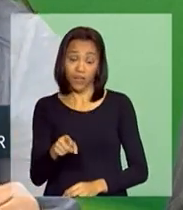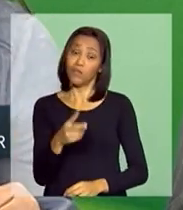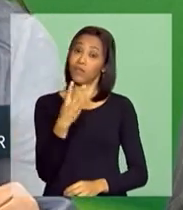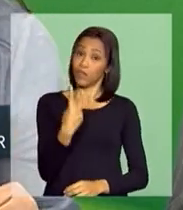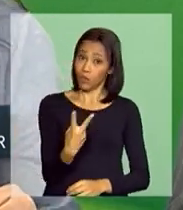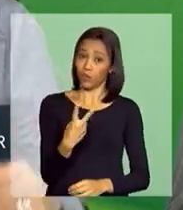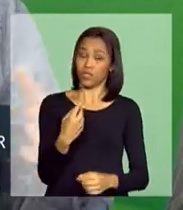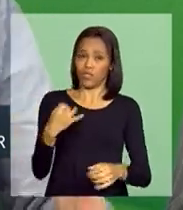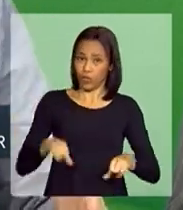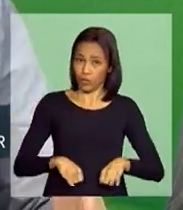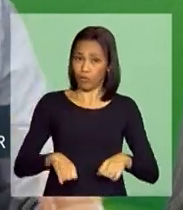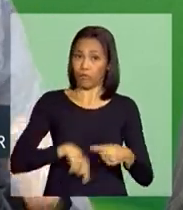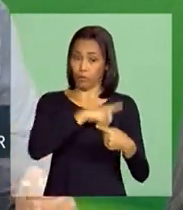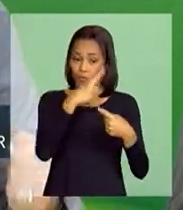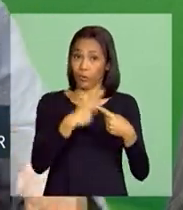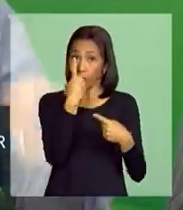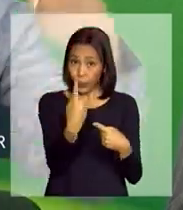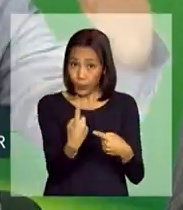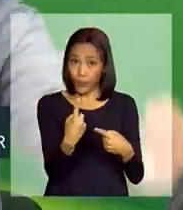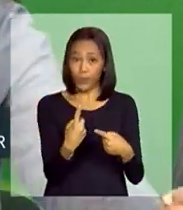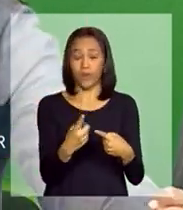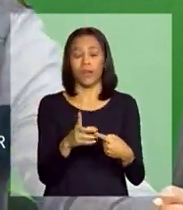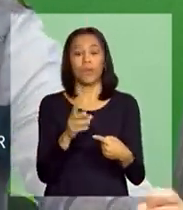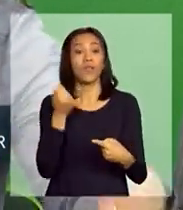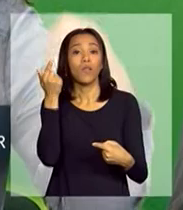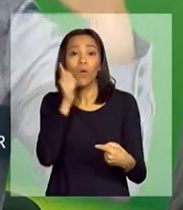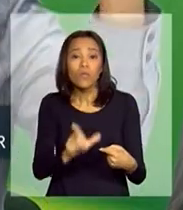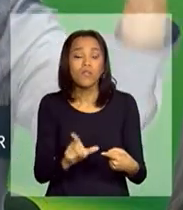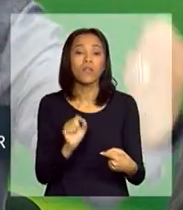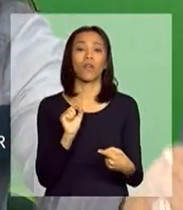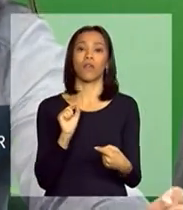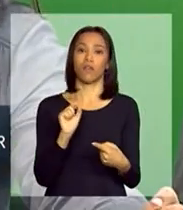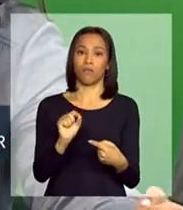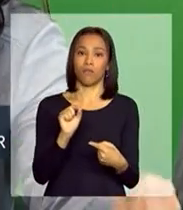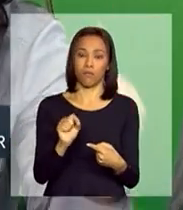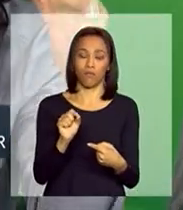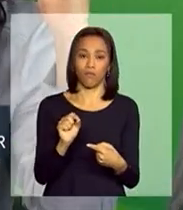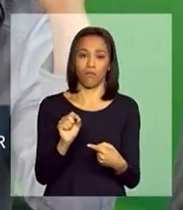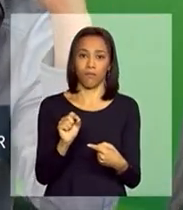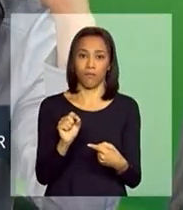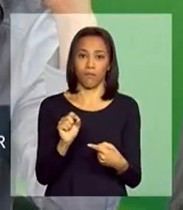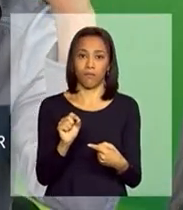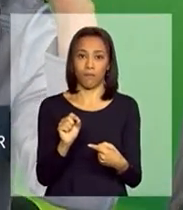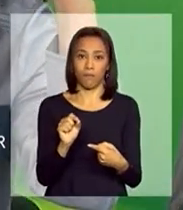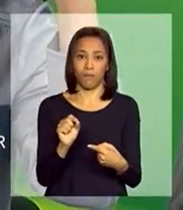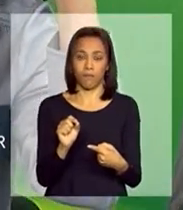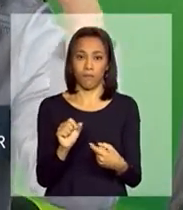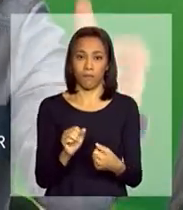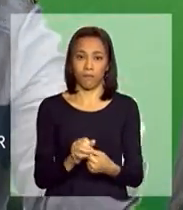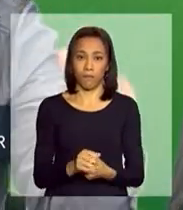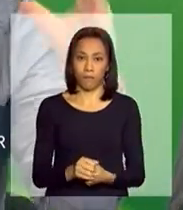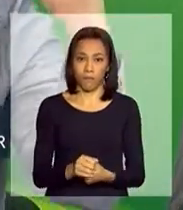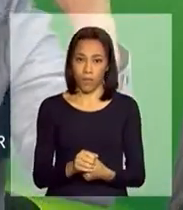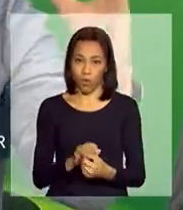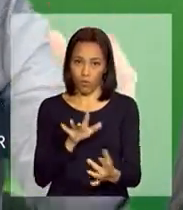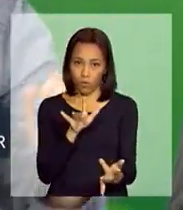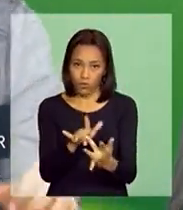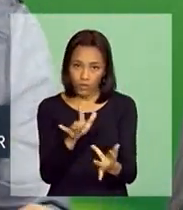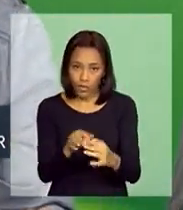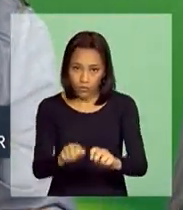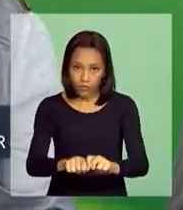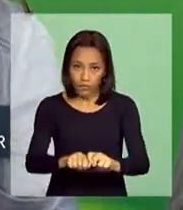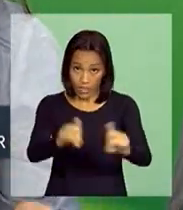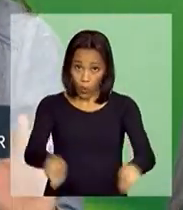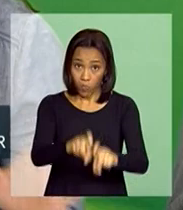o consumidor sofre um quando ele consegue encontrar o sítio de comércio